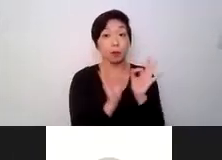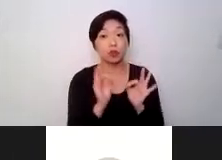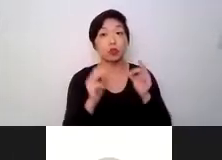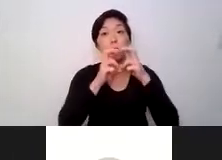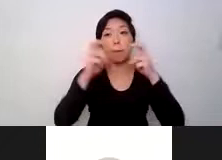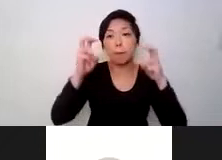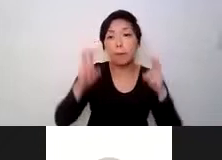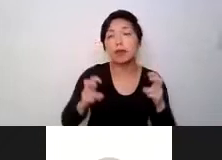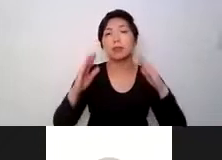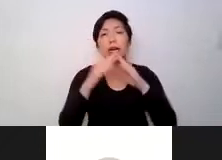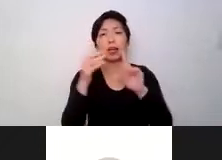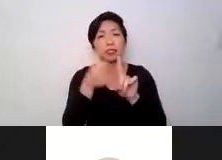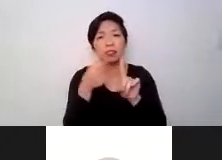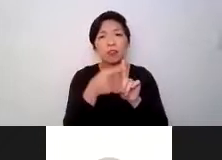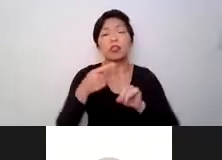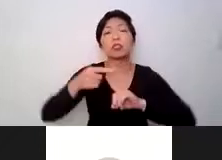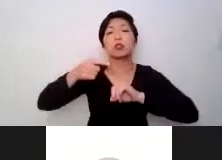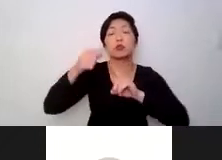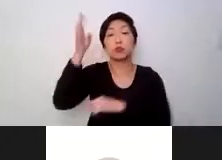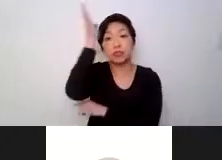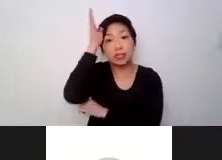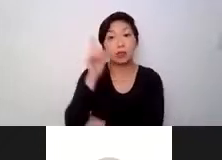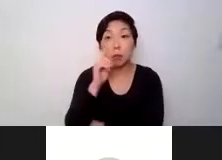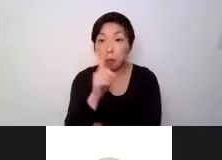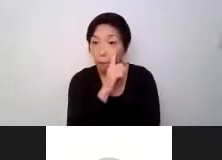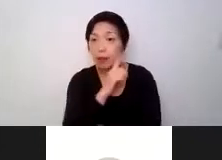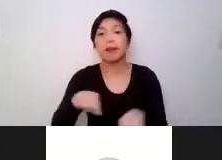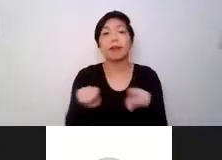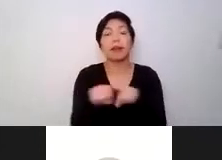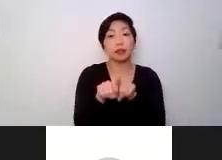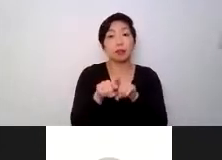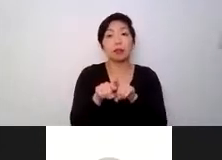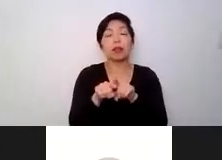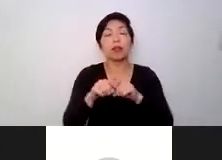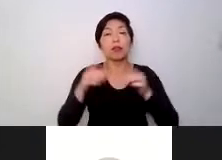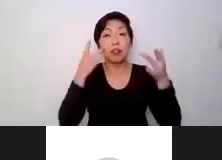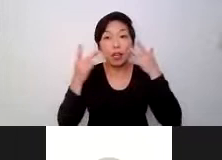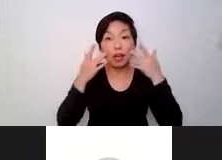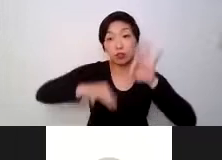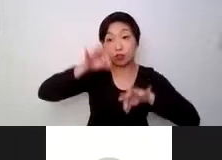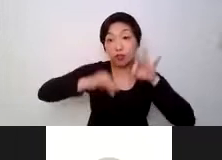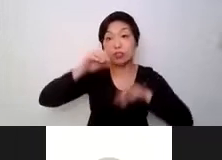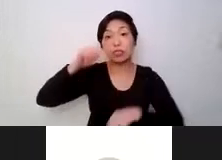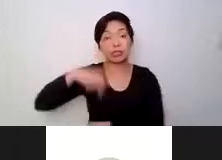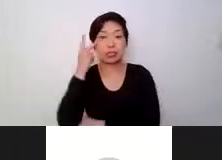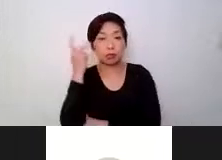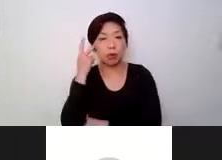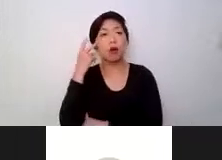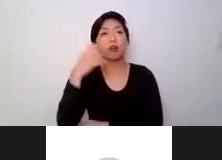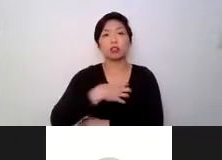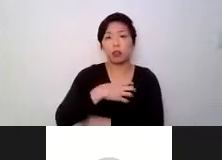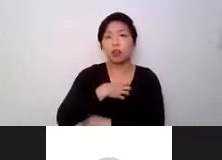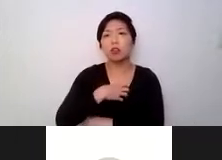Casa de Vidro o Teatro Oficina em São Paulo e em Salvador ter feito projetos como o